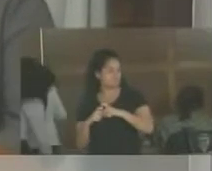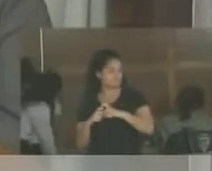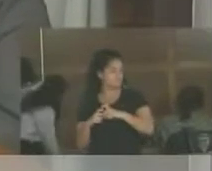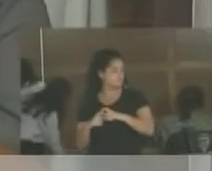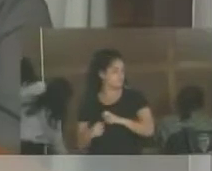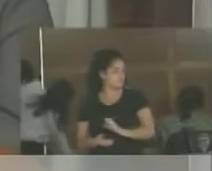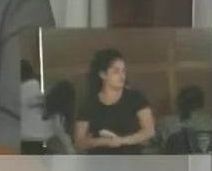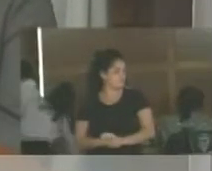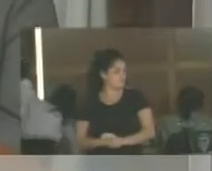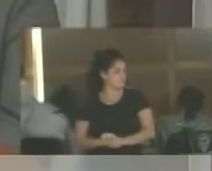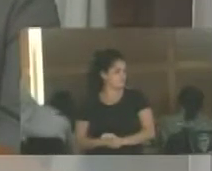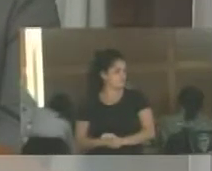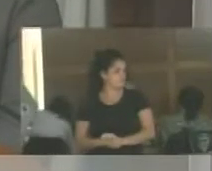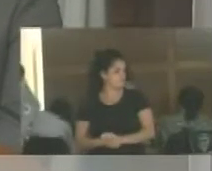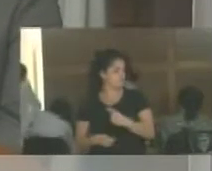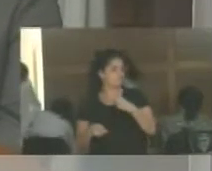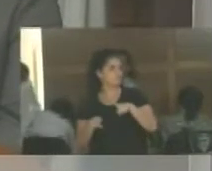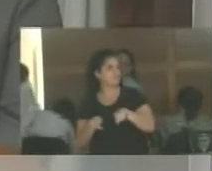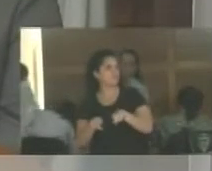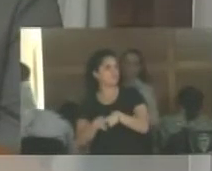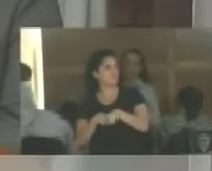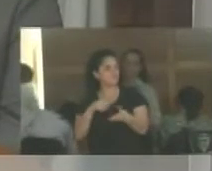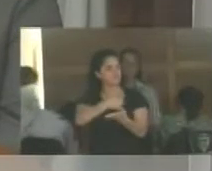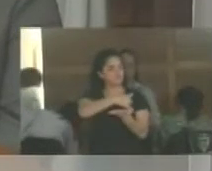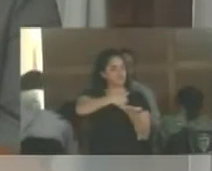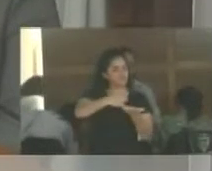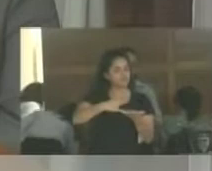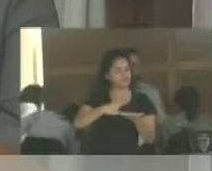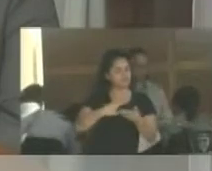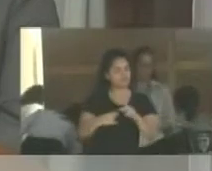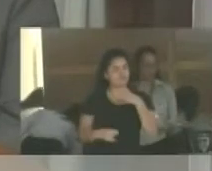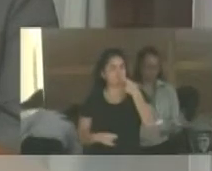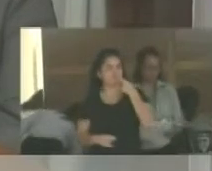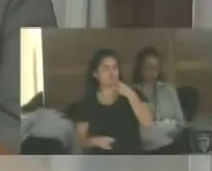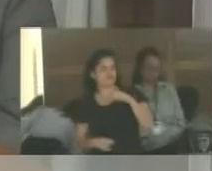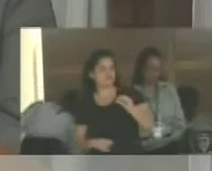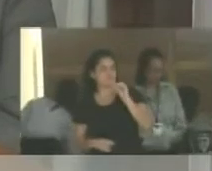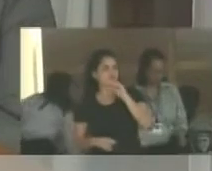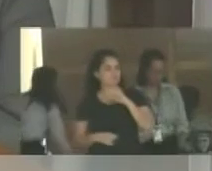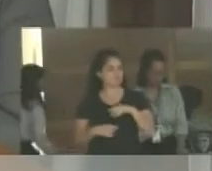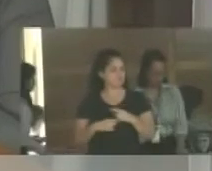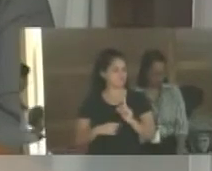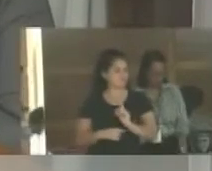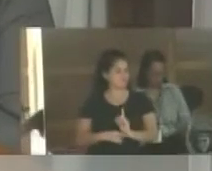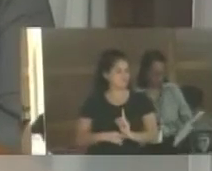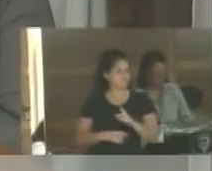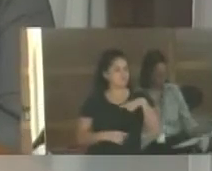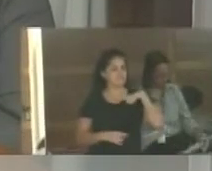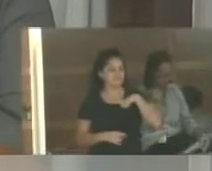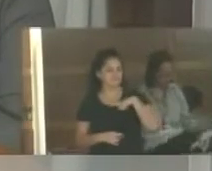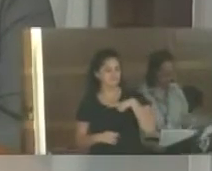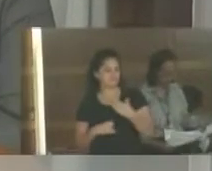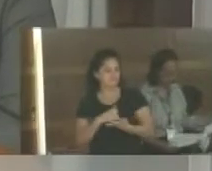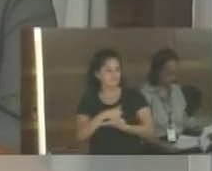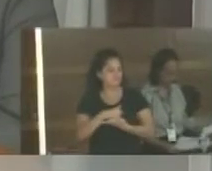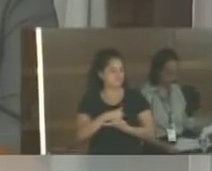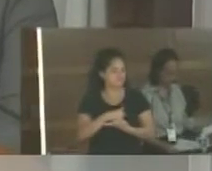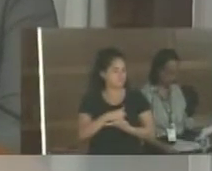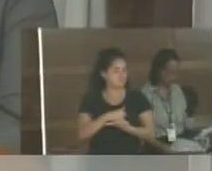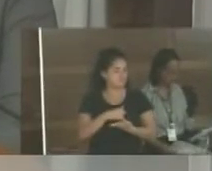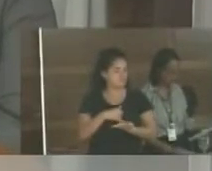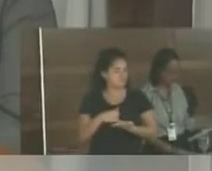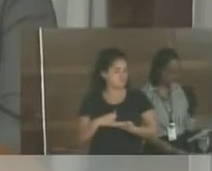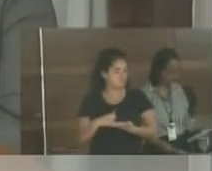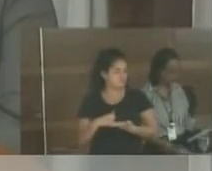no uso de drogas. Uso de drogas, quando a gente fala, não é a maconha só, a cocaína, não. Tem drogas lícitas também. A pessoa